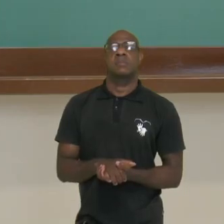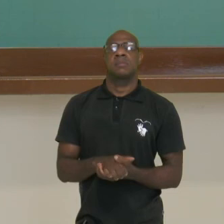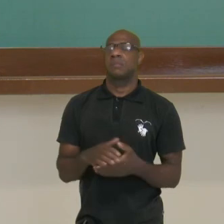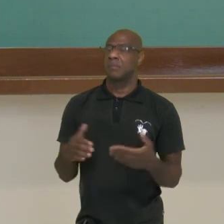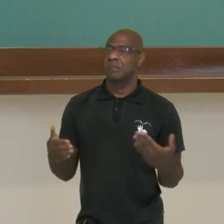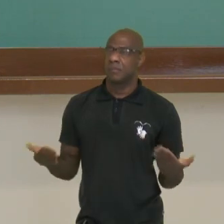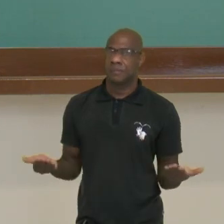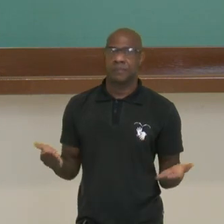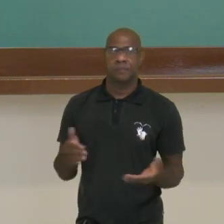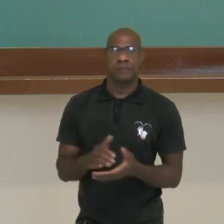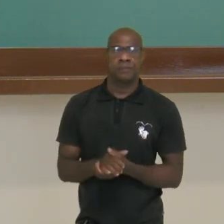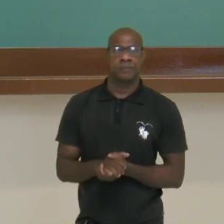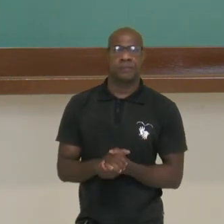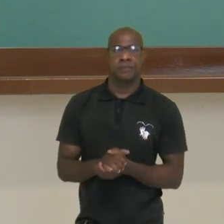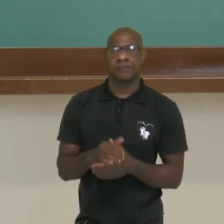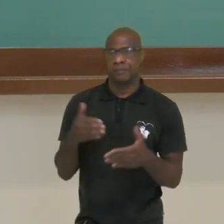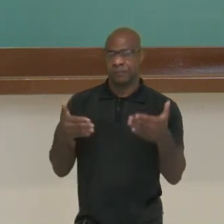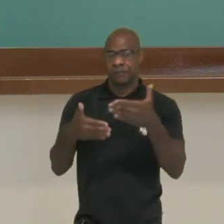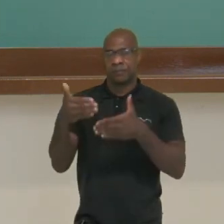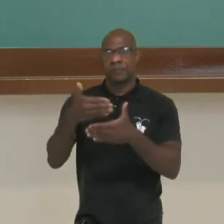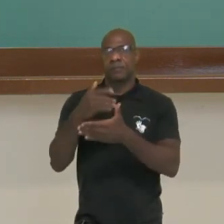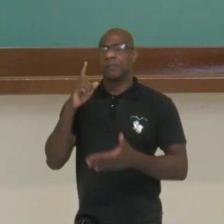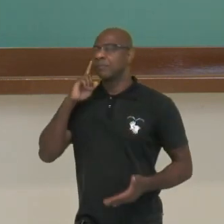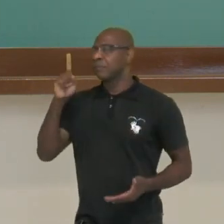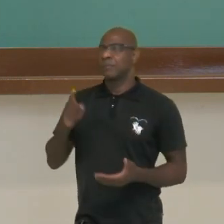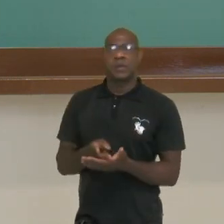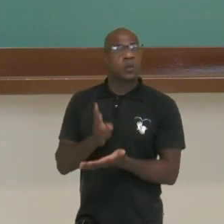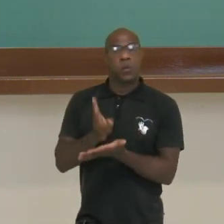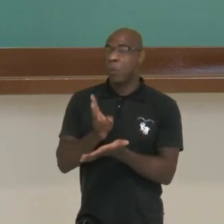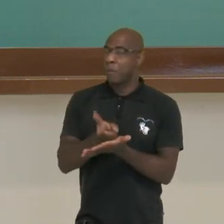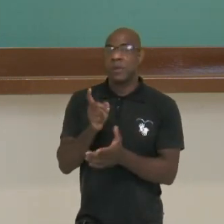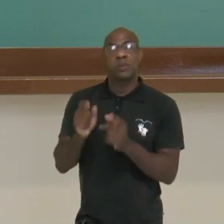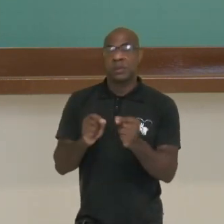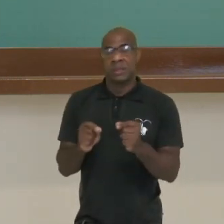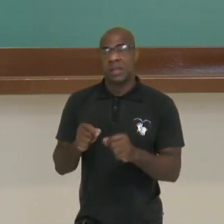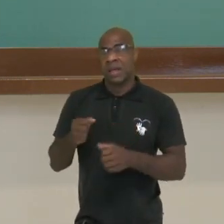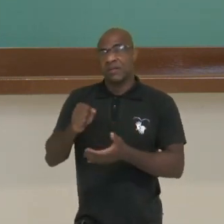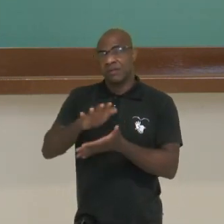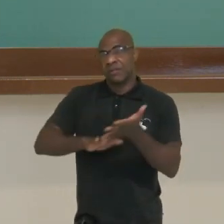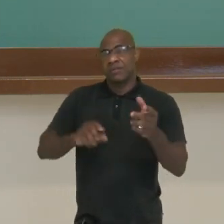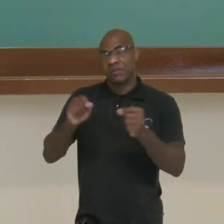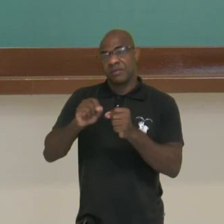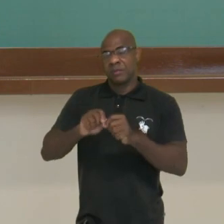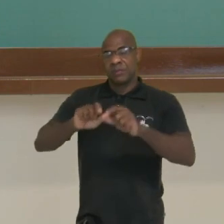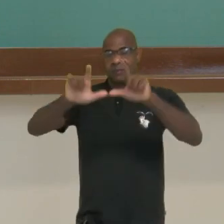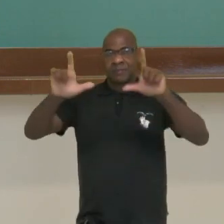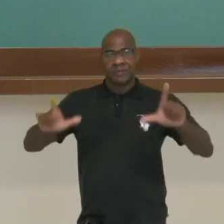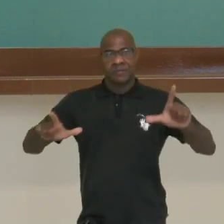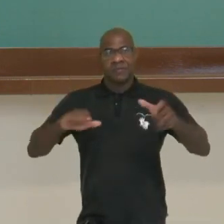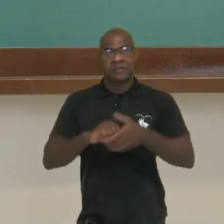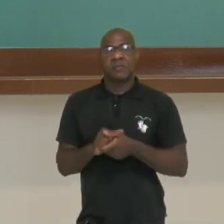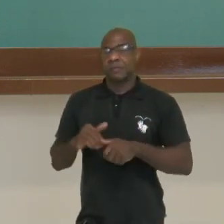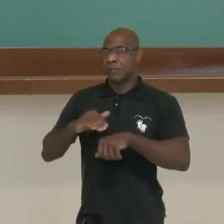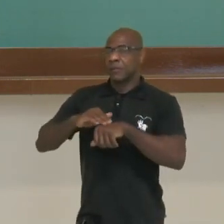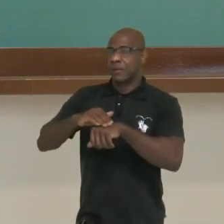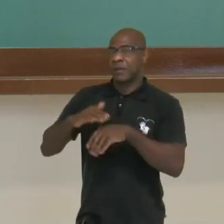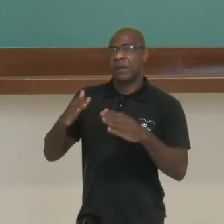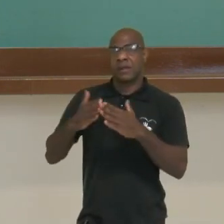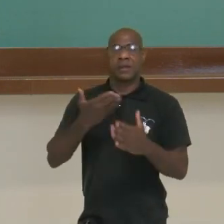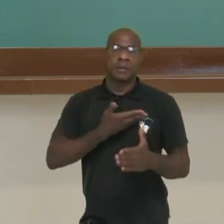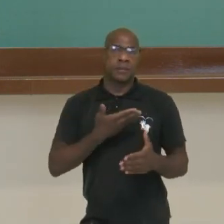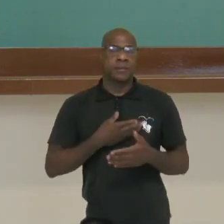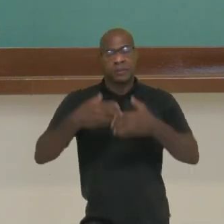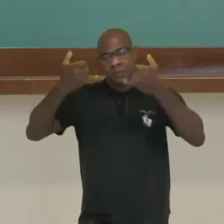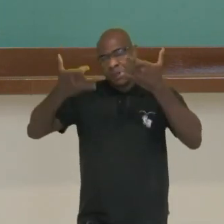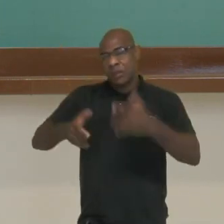Então, pessoal, o slide que nós temos aqui foi o mesmo exercício que a gente fez na plataforma. Né? Então, uma conversa na casa de um amigo e falando sobre